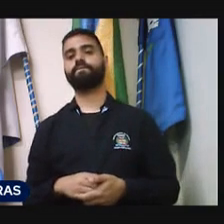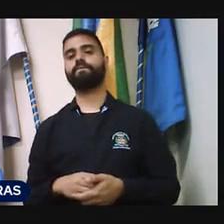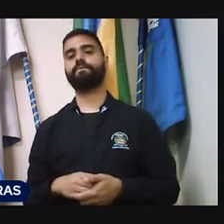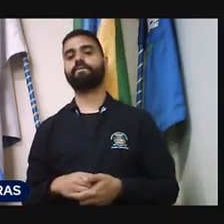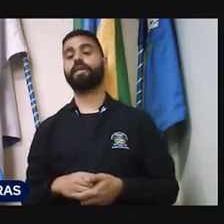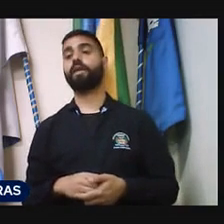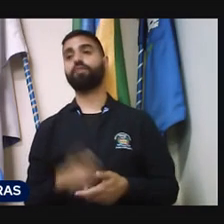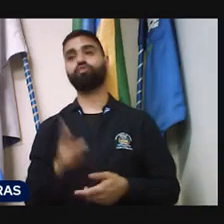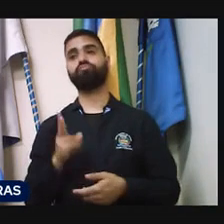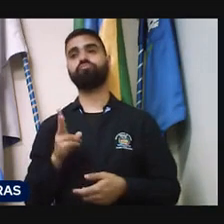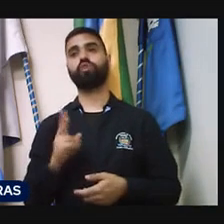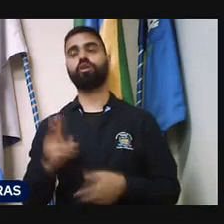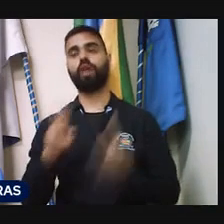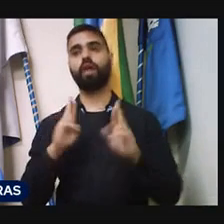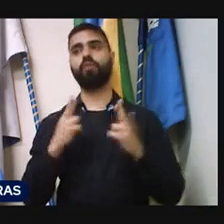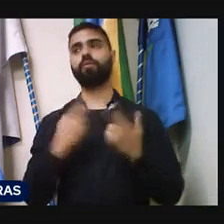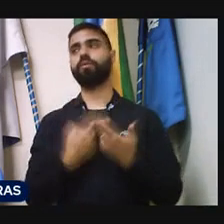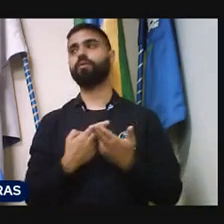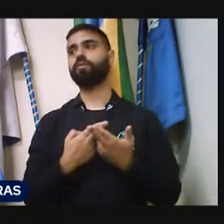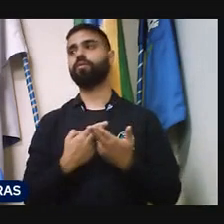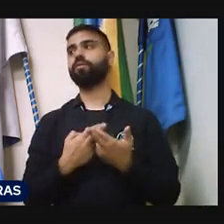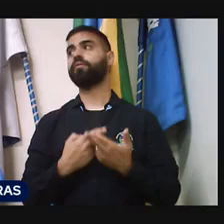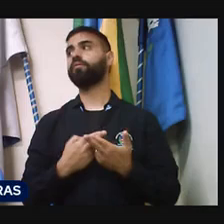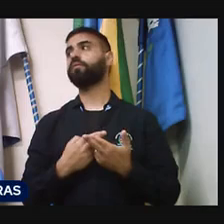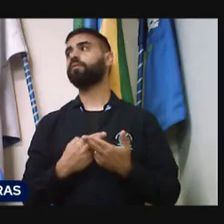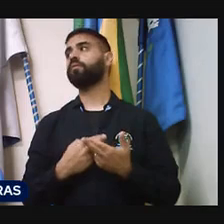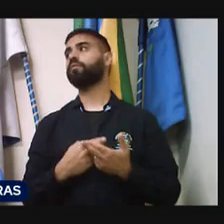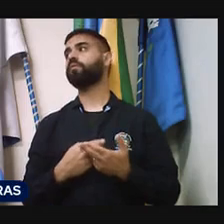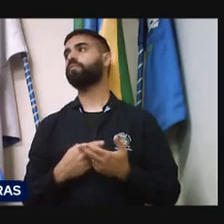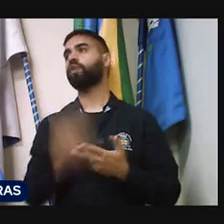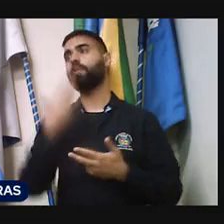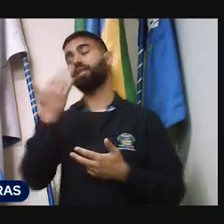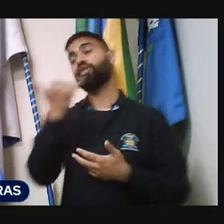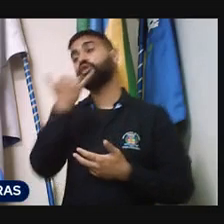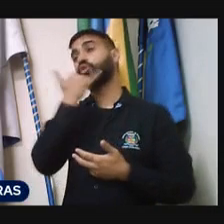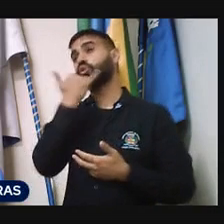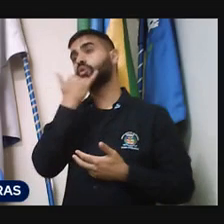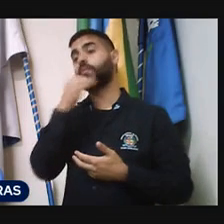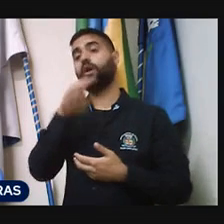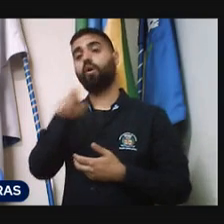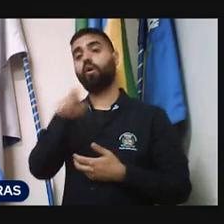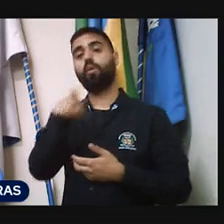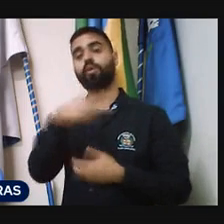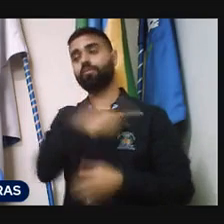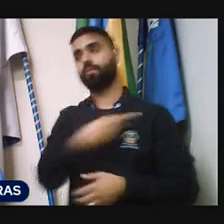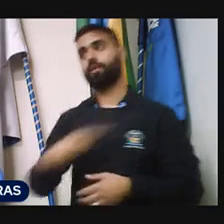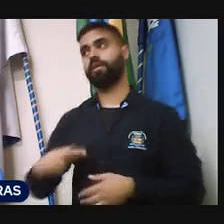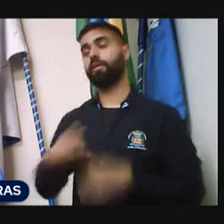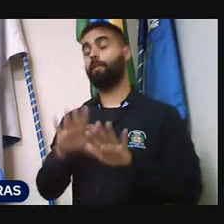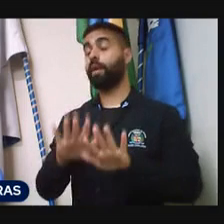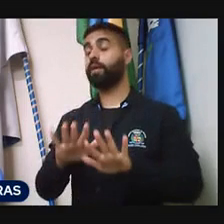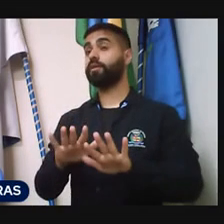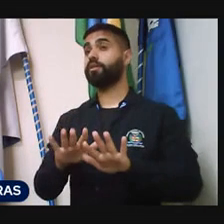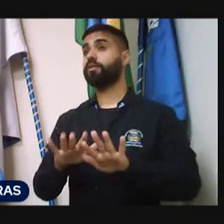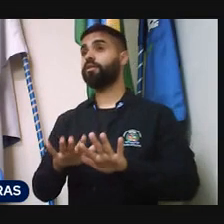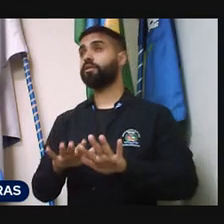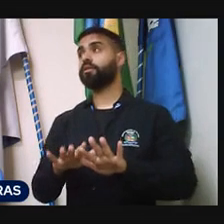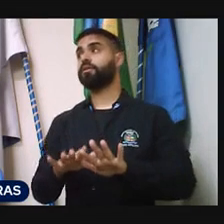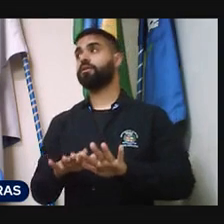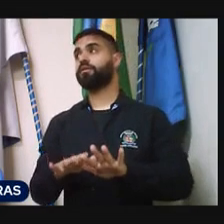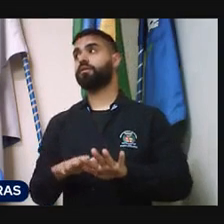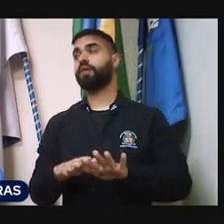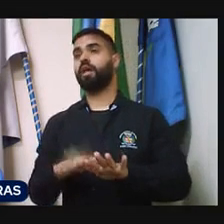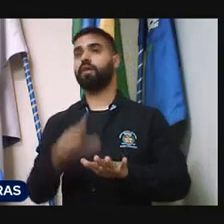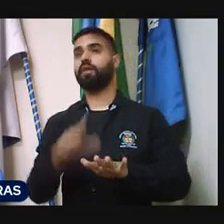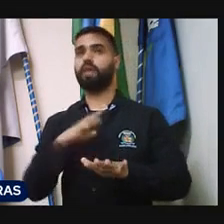e dá continuidade à nossa reunião eu peço mil desculpas aqui os dois presidentes mas eu tive que no momento oportuno